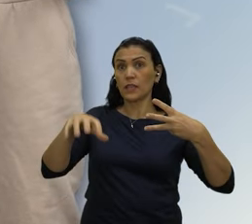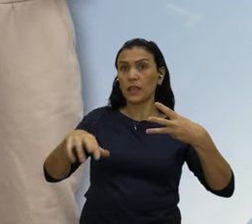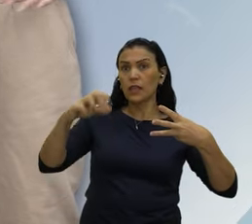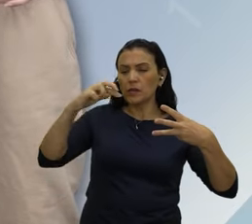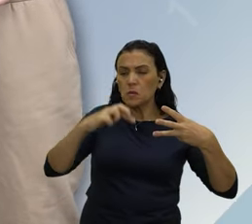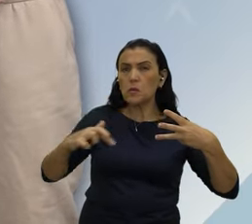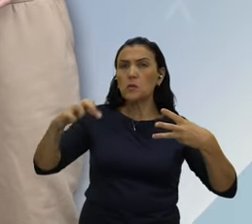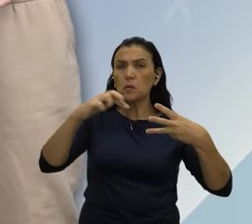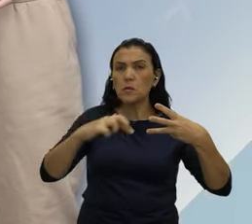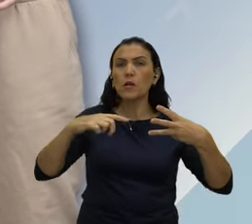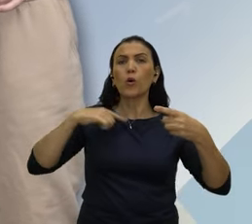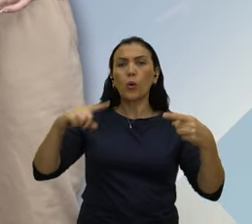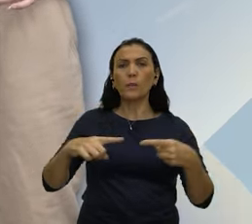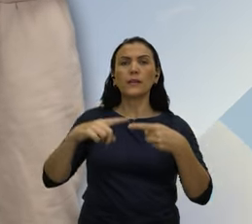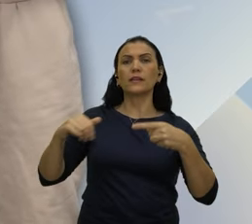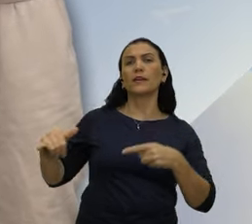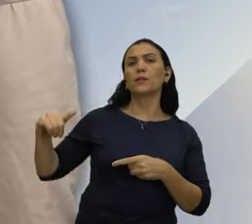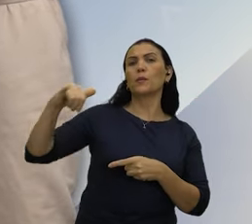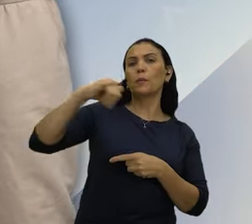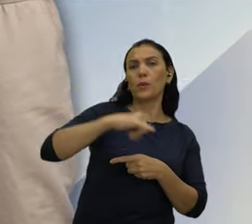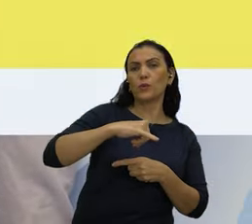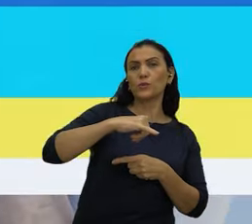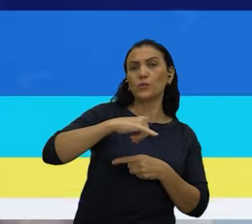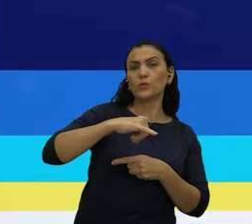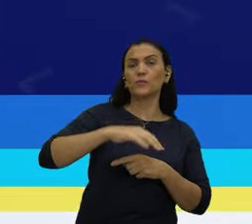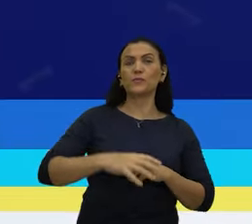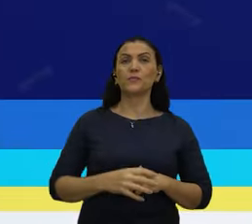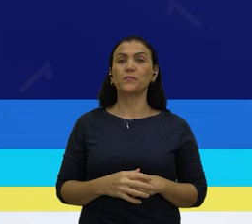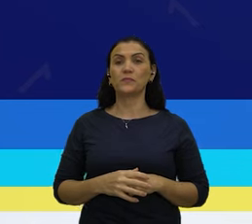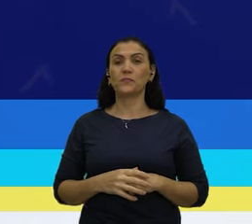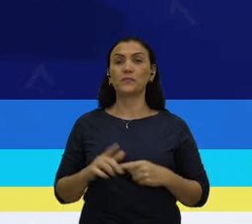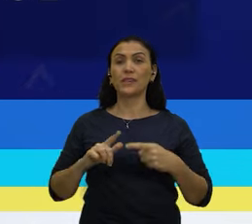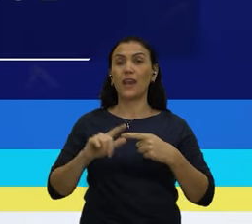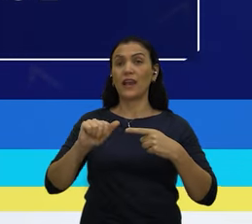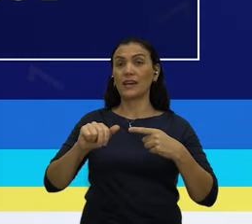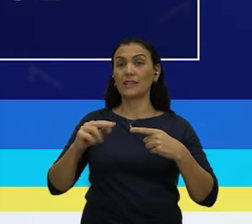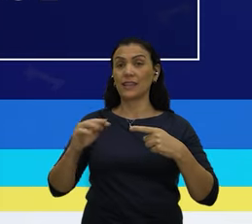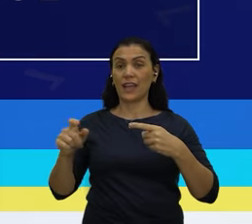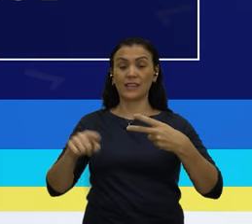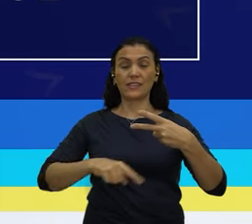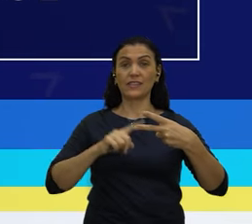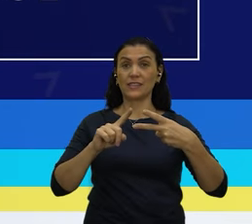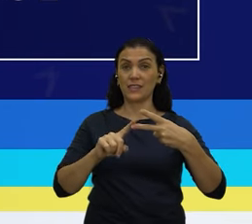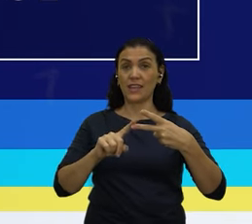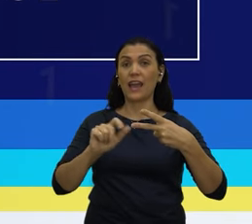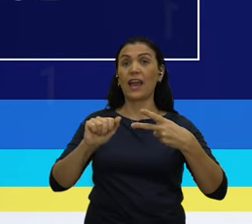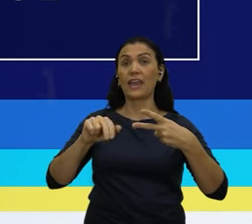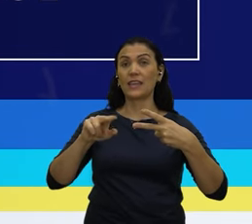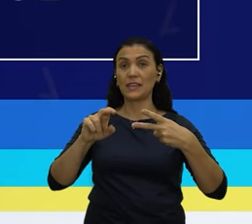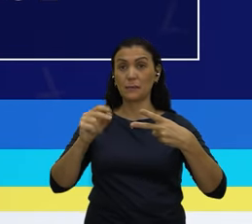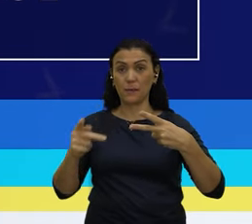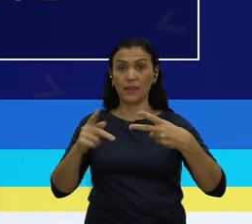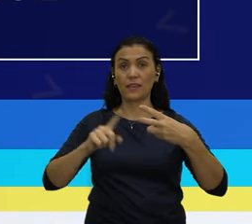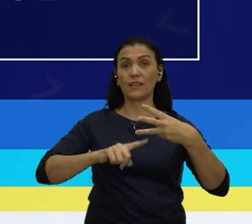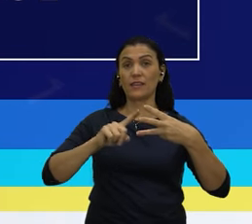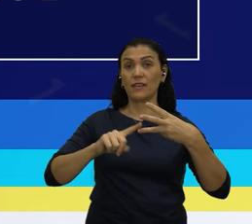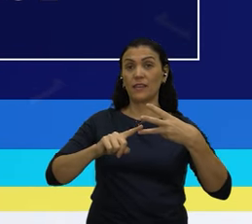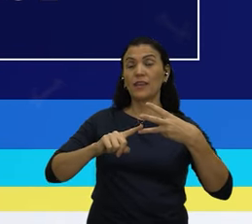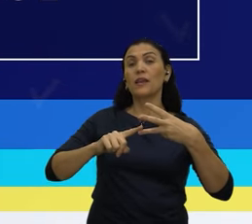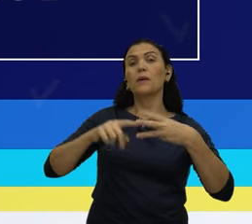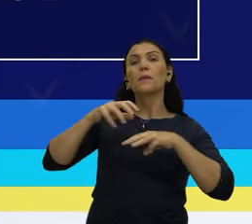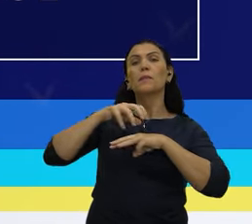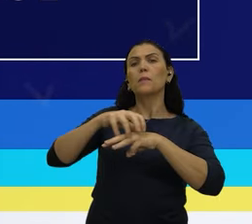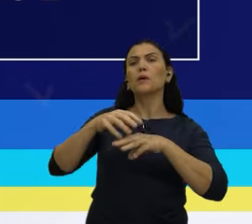tem relação com aeroportos e aviação civil? ANTAC, ANAC, ANP, Ministérios